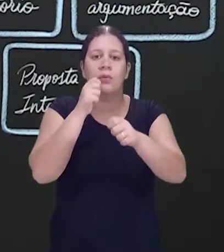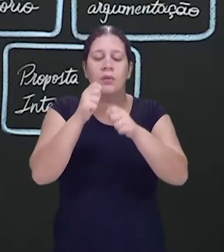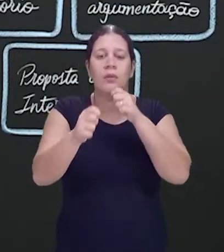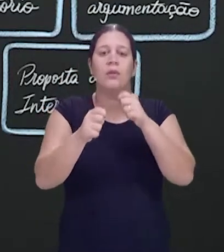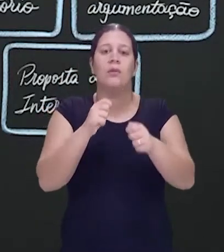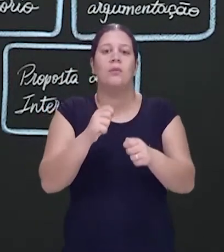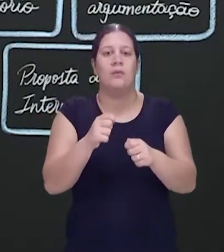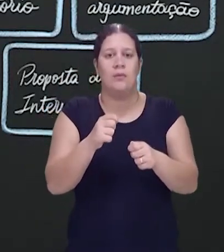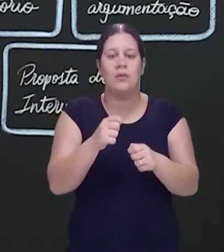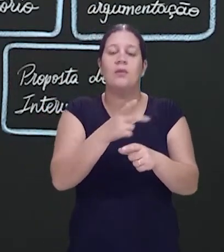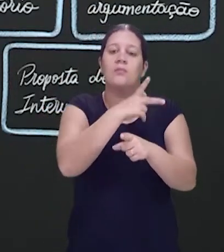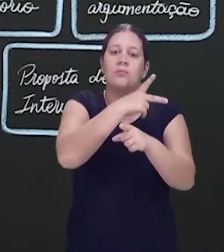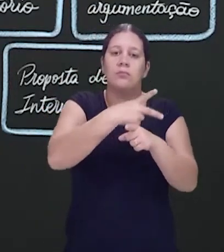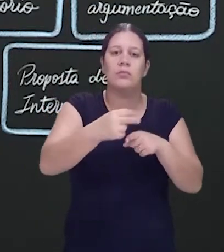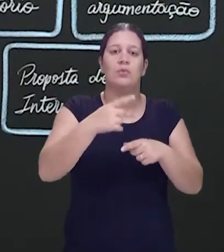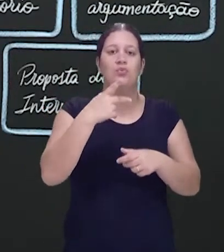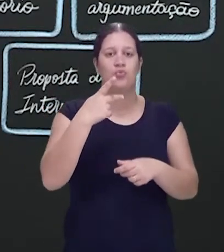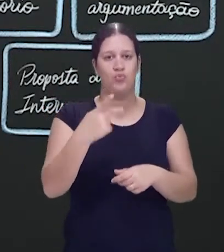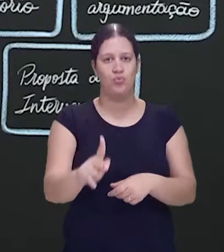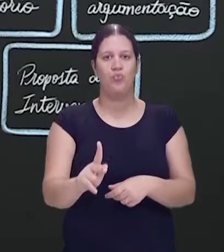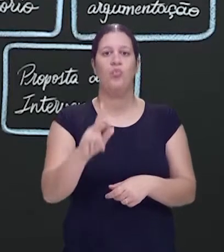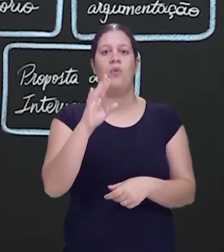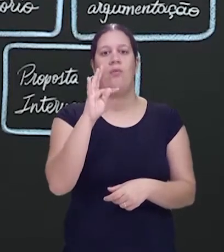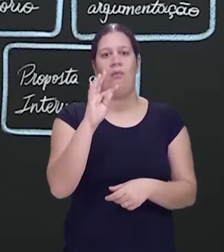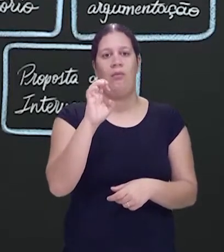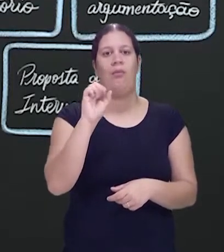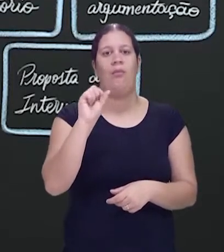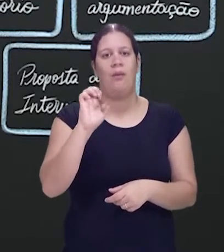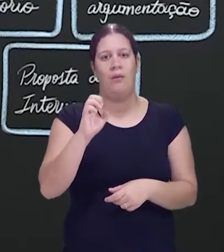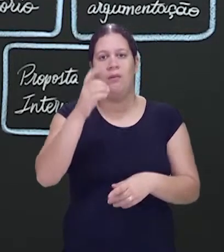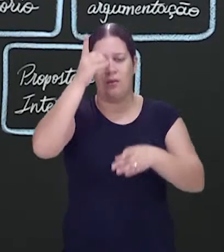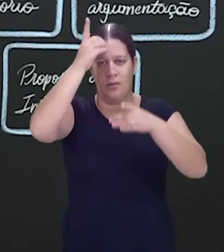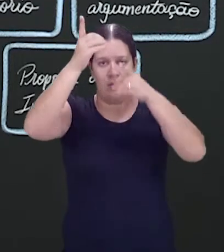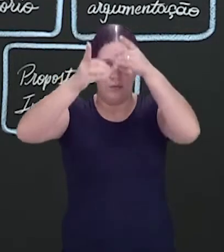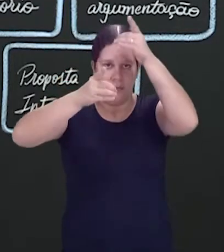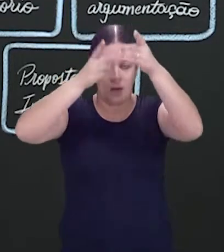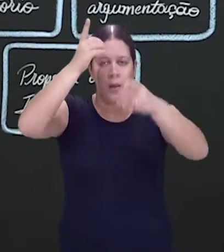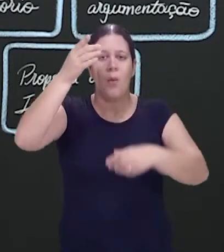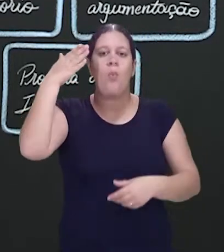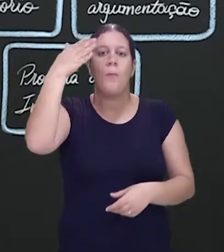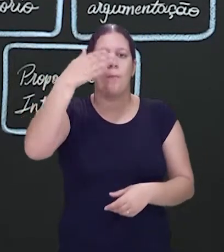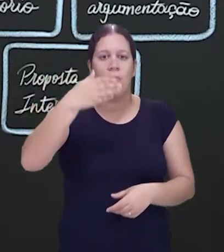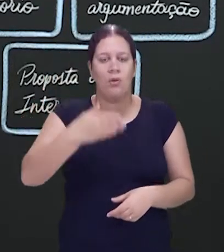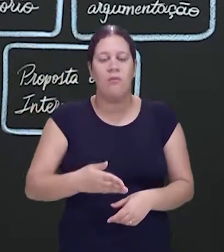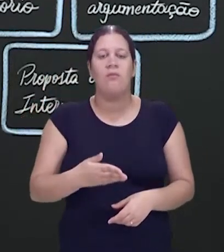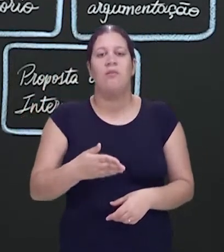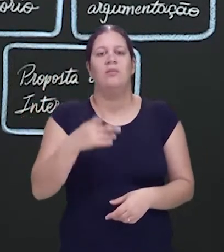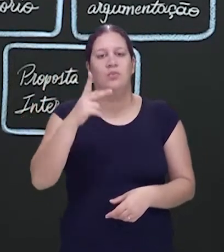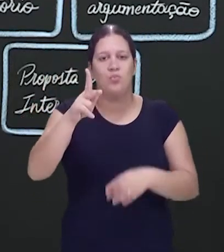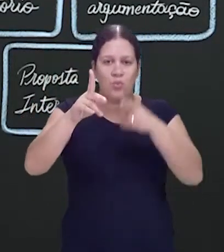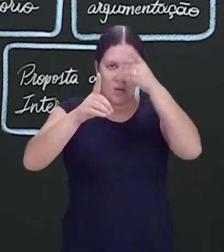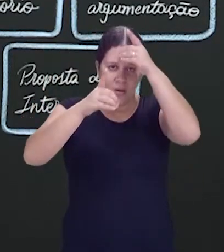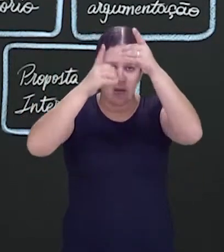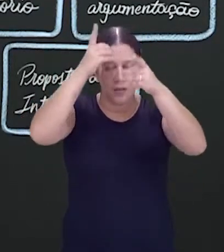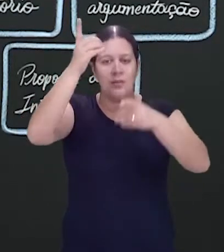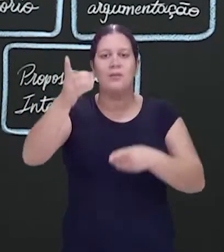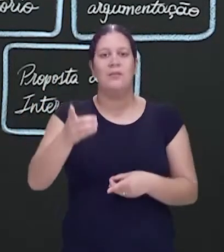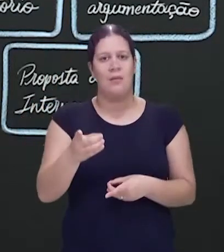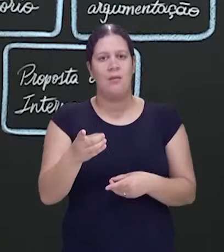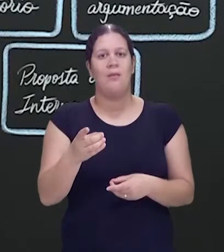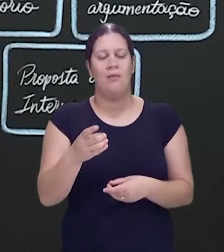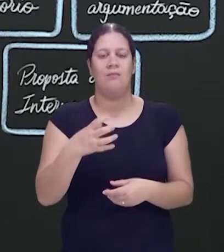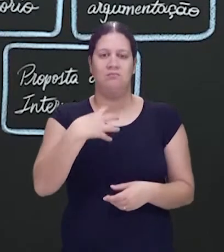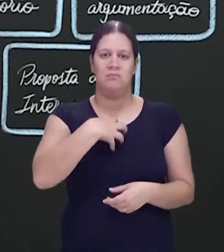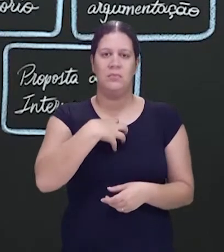argumentos que defendam a sua tese. Você precisa fazer isso para comprovar que a sua tese faz